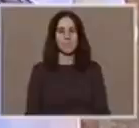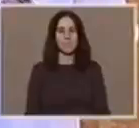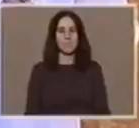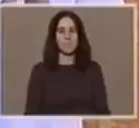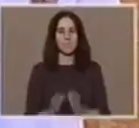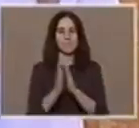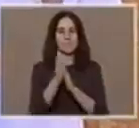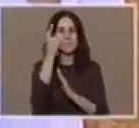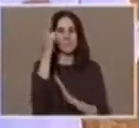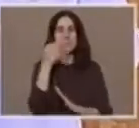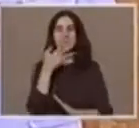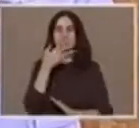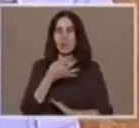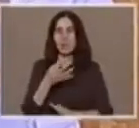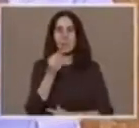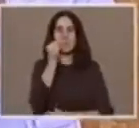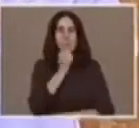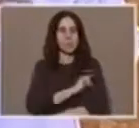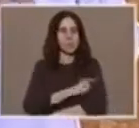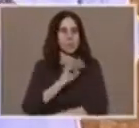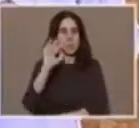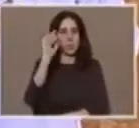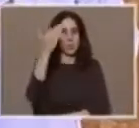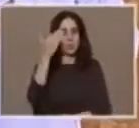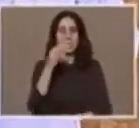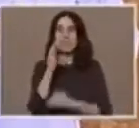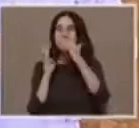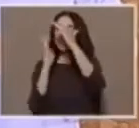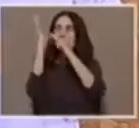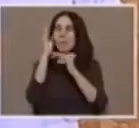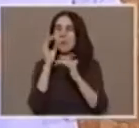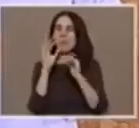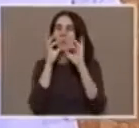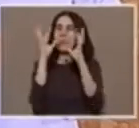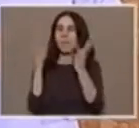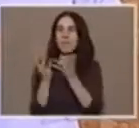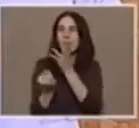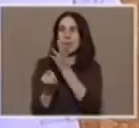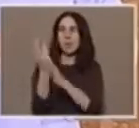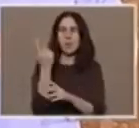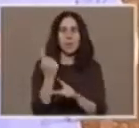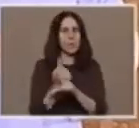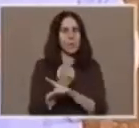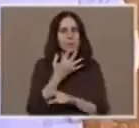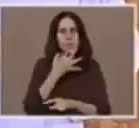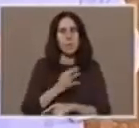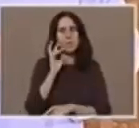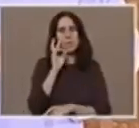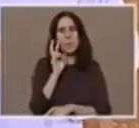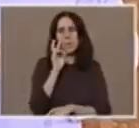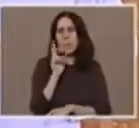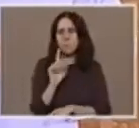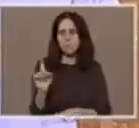Creio em um só Deus, Pai Todo-Poderoso, Criador do céu e da terra, de todas as coisas visíveis